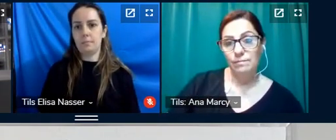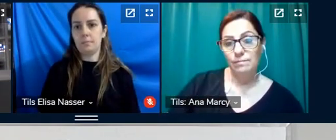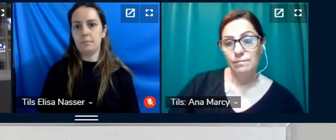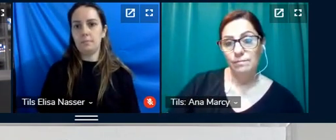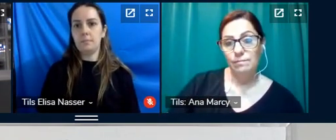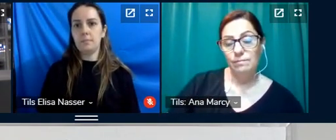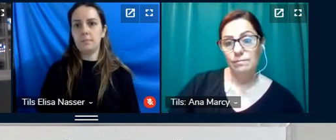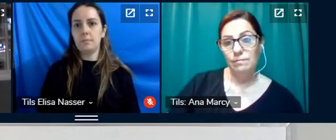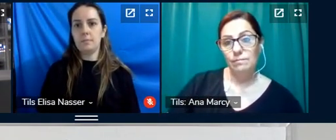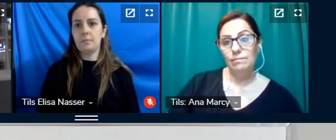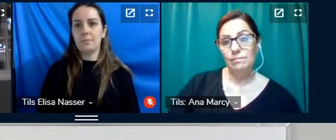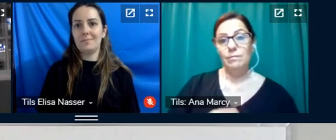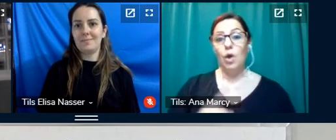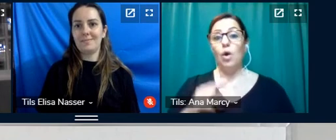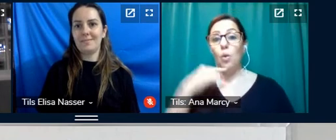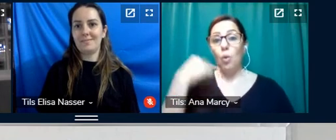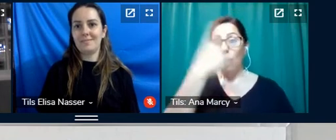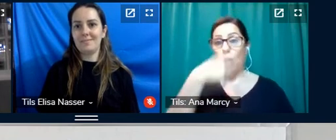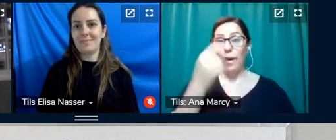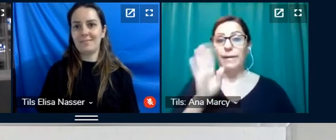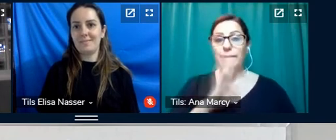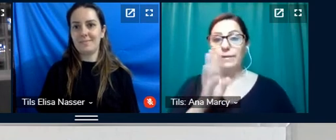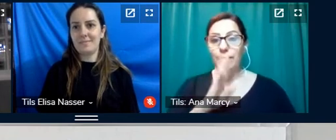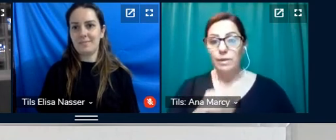Eu não vejo mais o tempo passar.